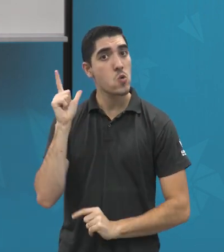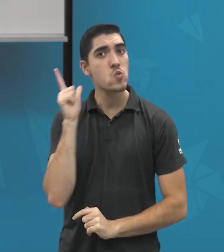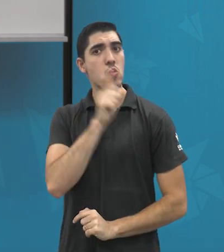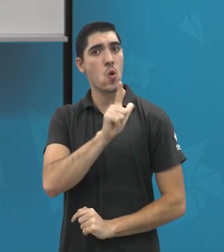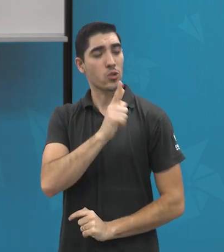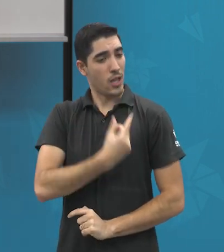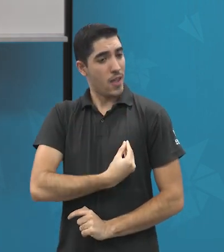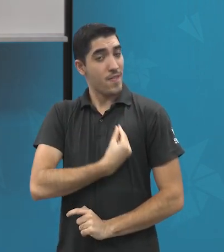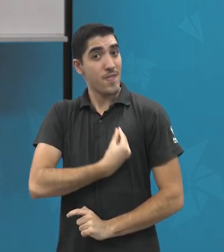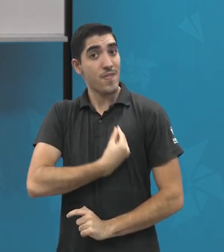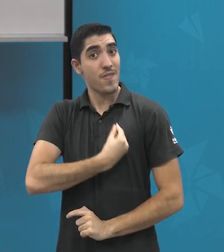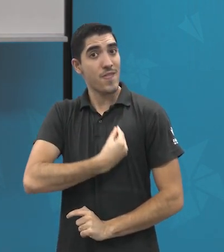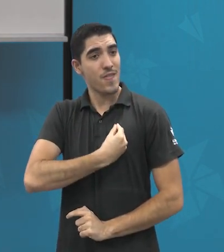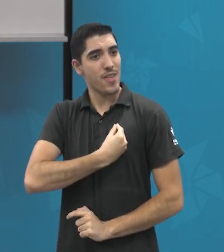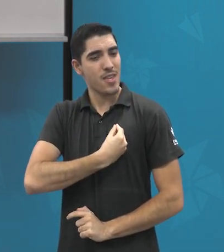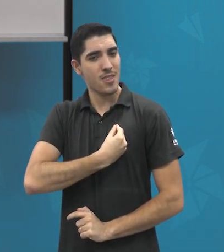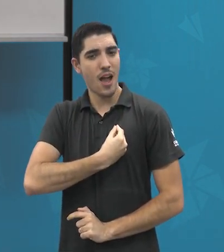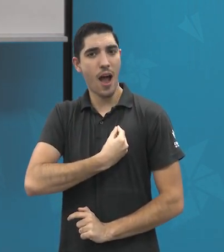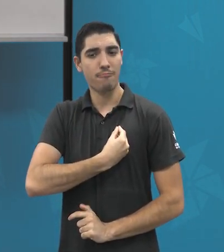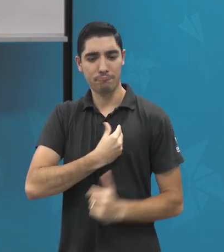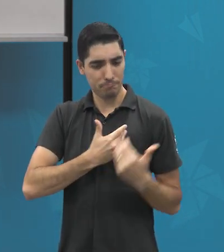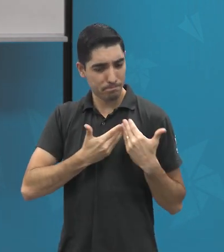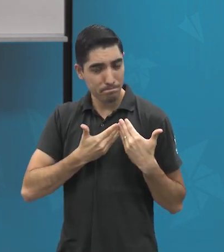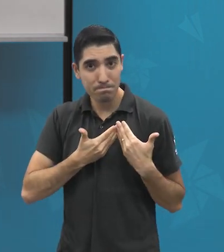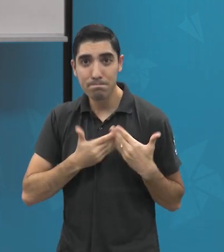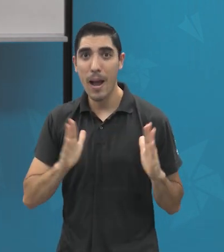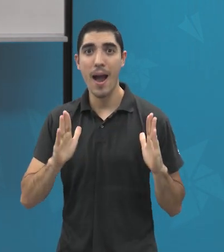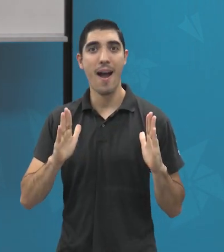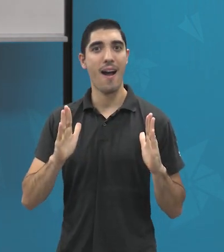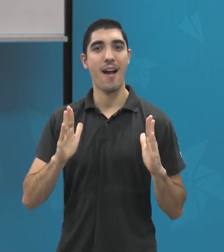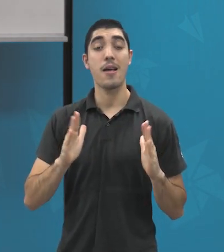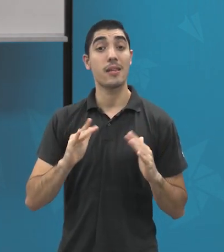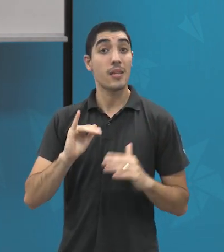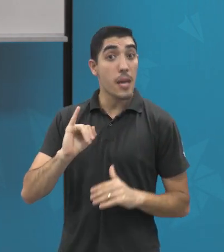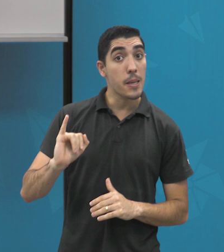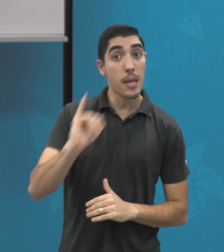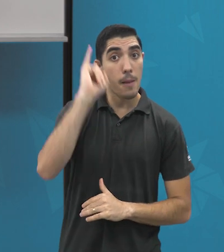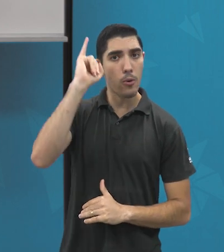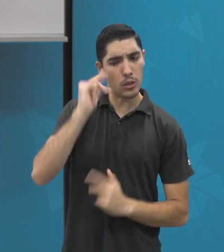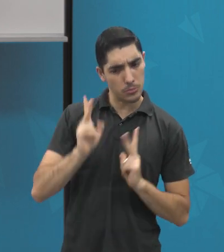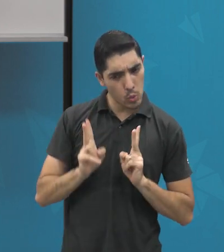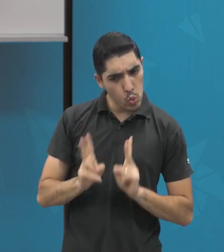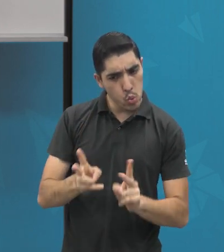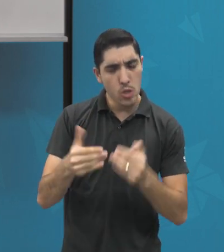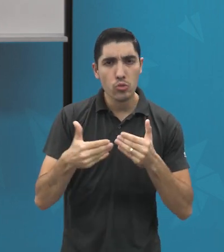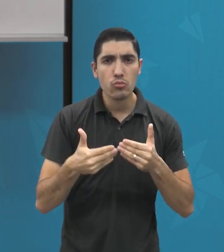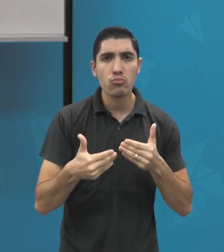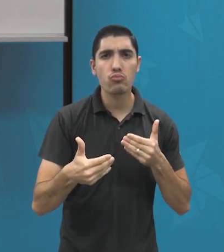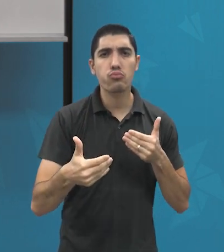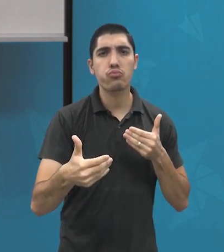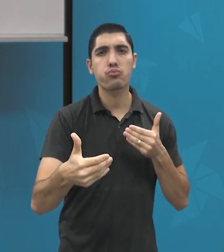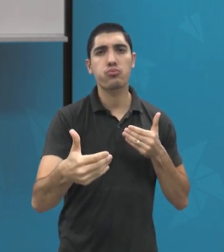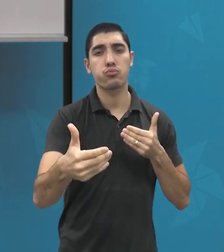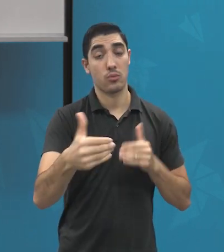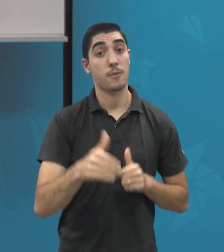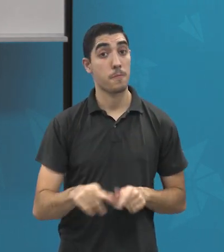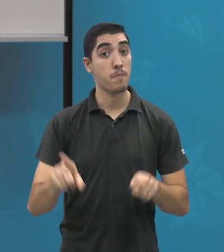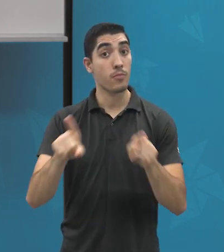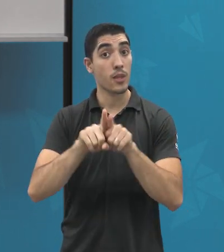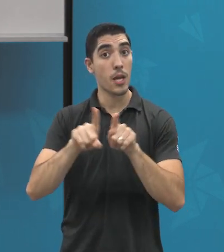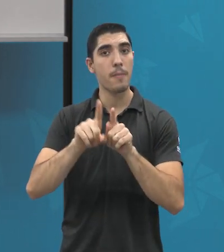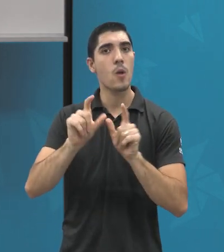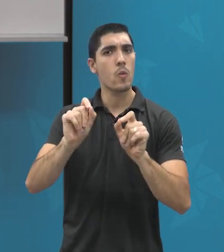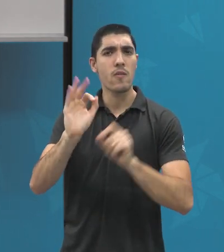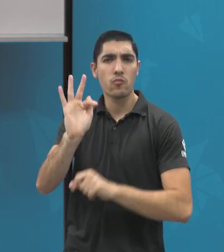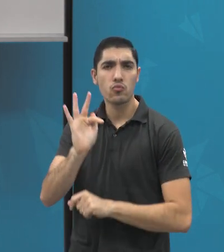da história, que muito importante para as nossas existências e até mesmo para a